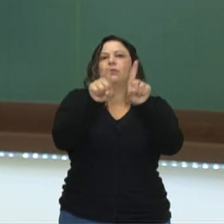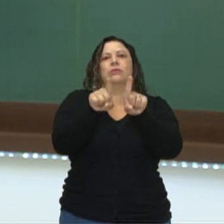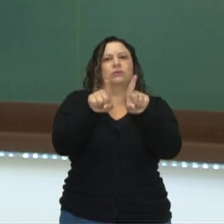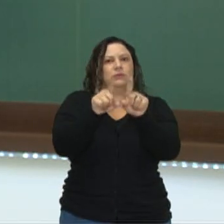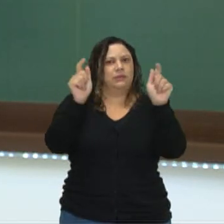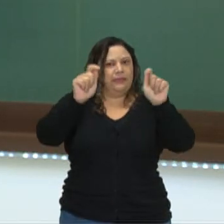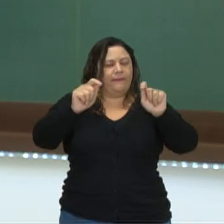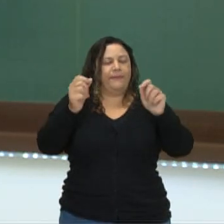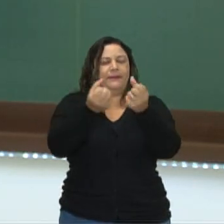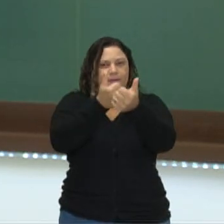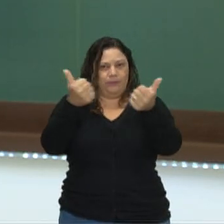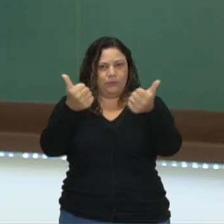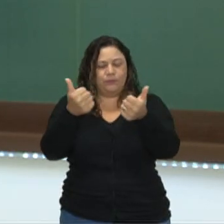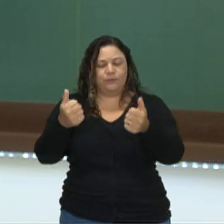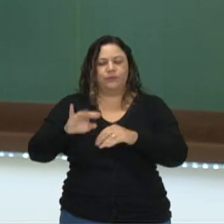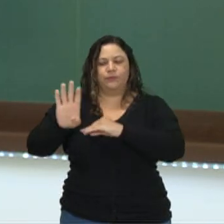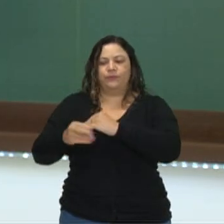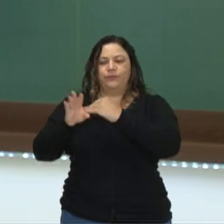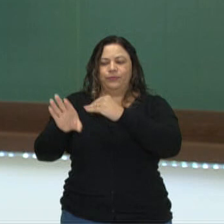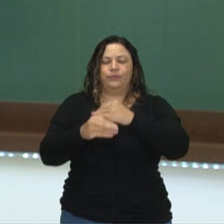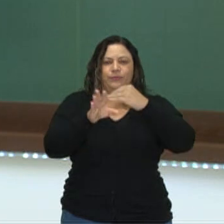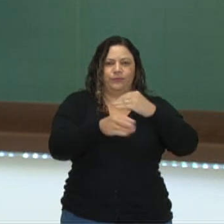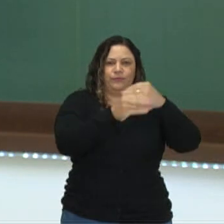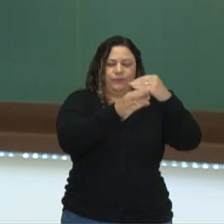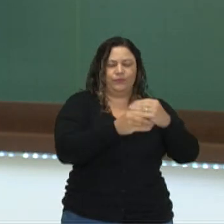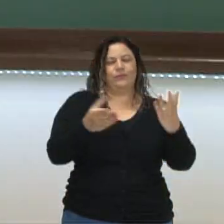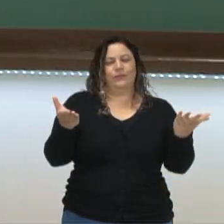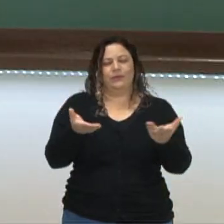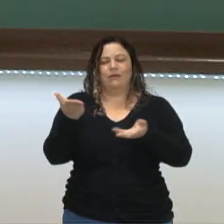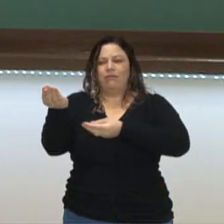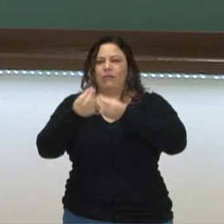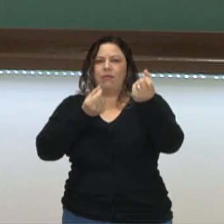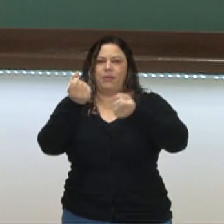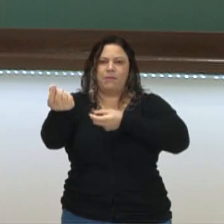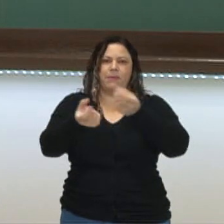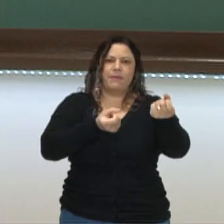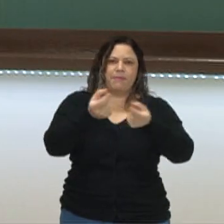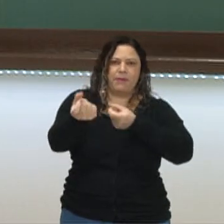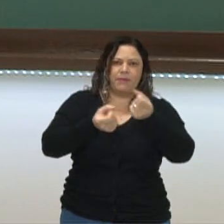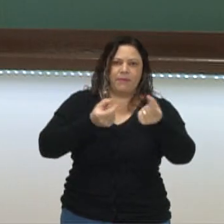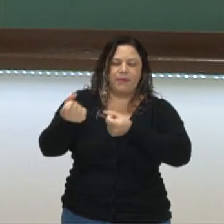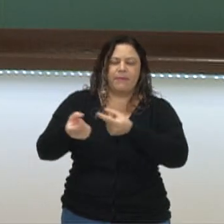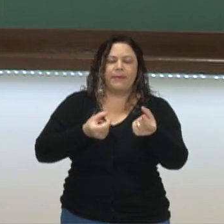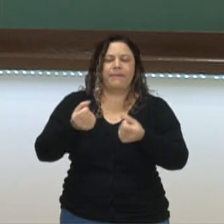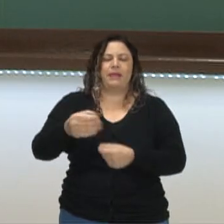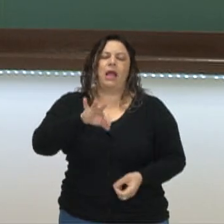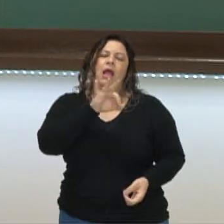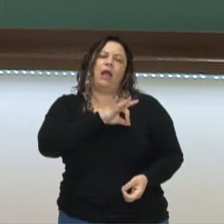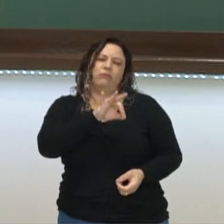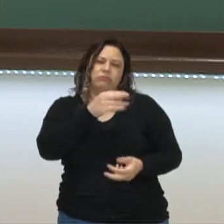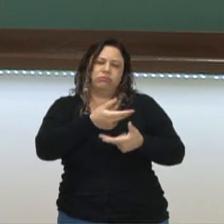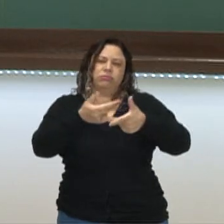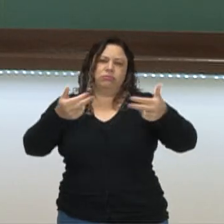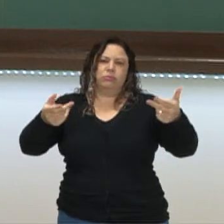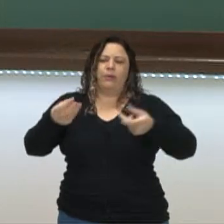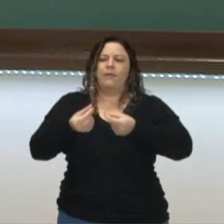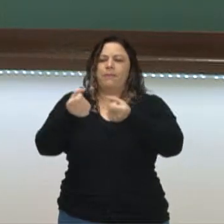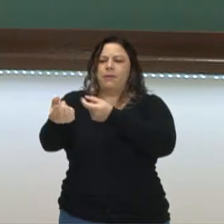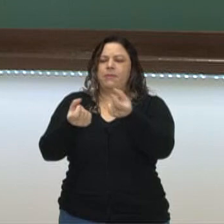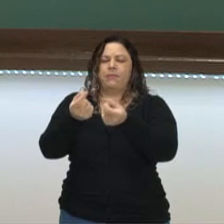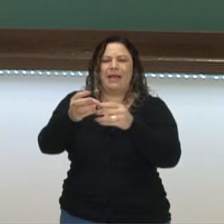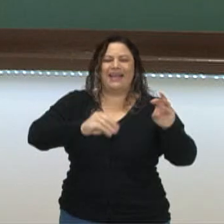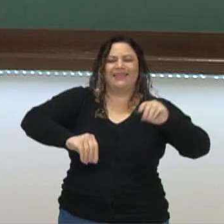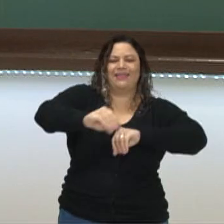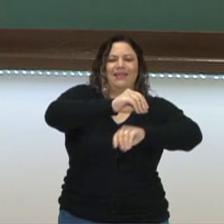bom? Porque ela foi acumulando, os fiéis iam dando esmolas, iam dando ofertas, como terras, né?